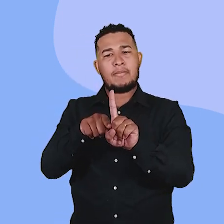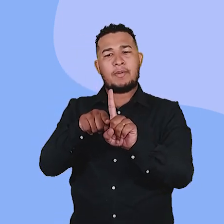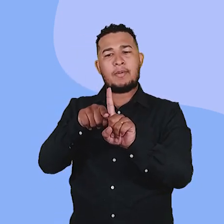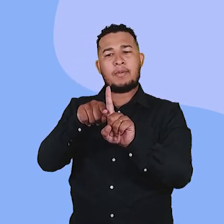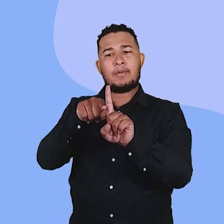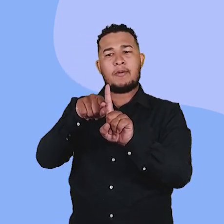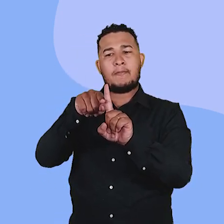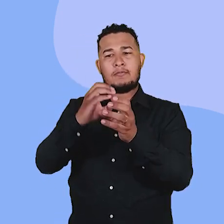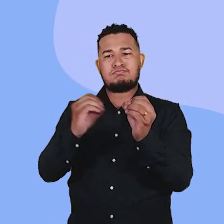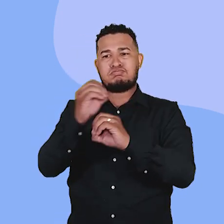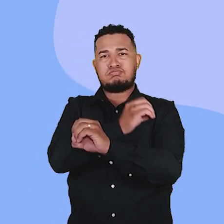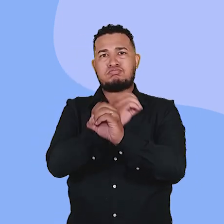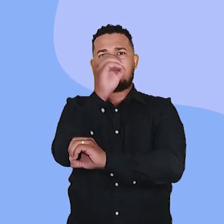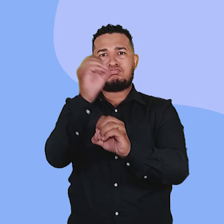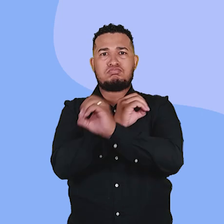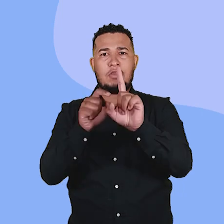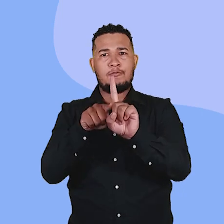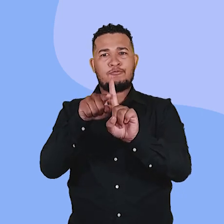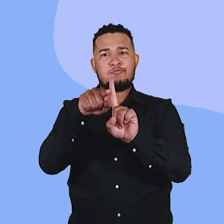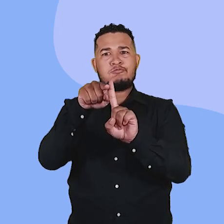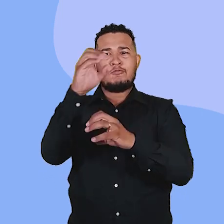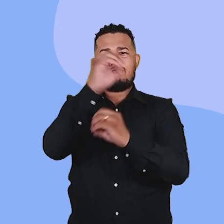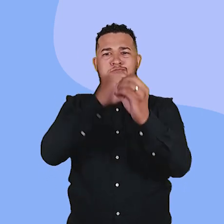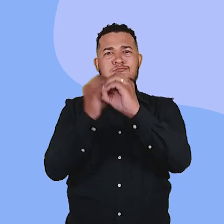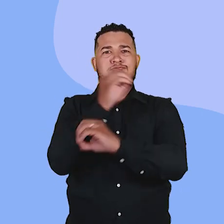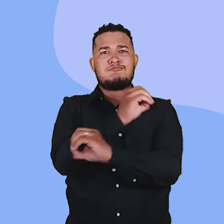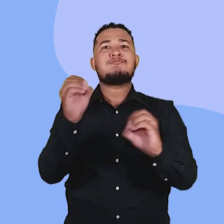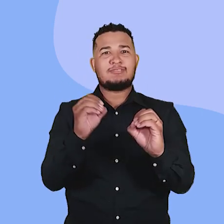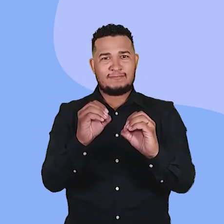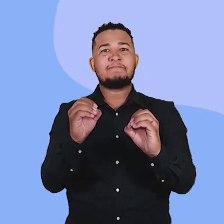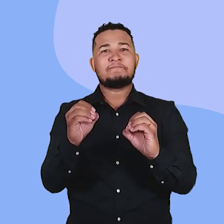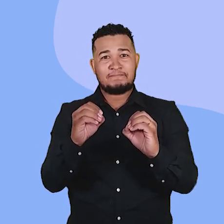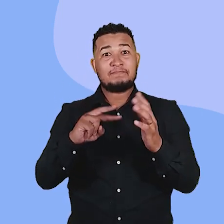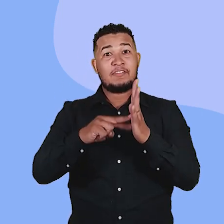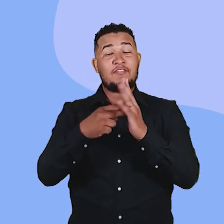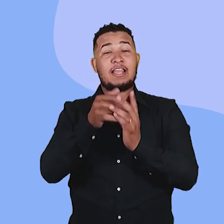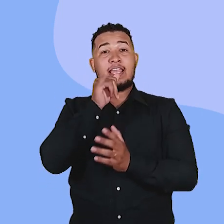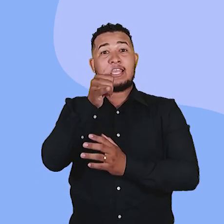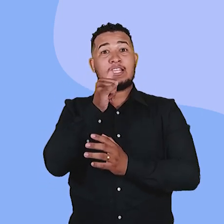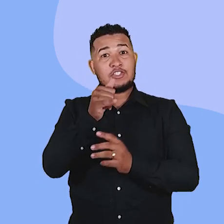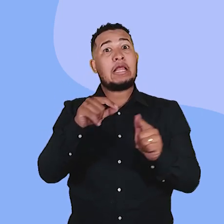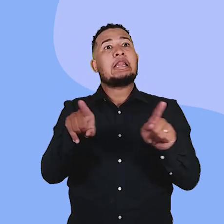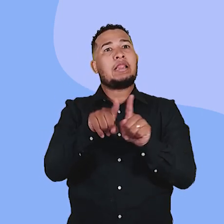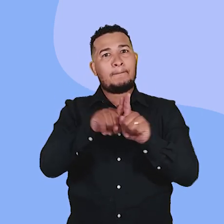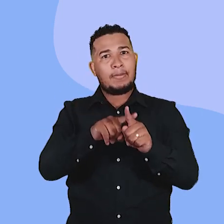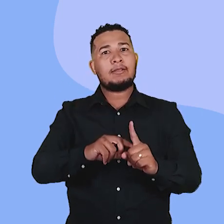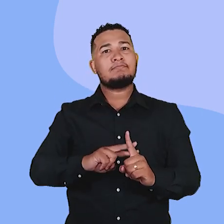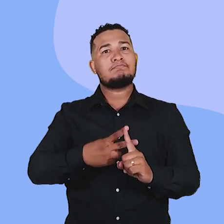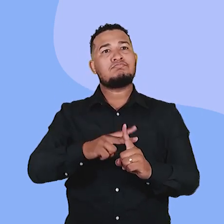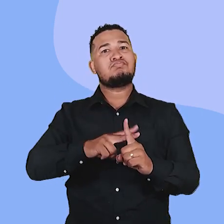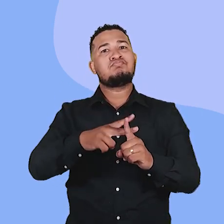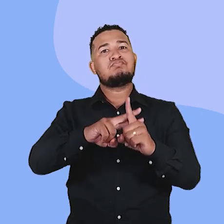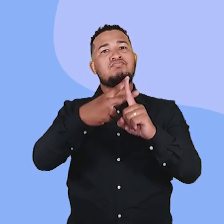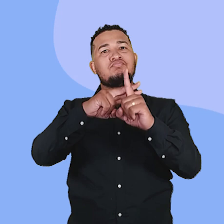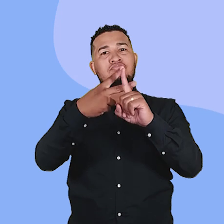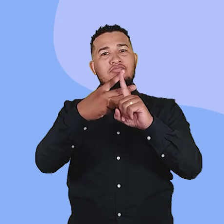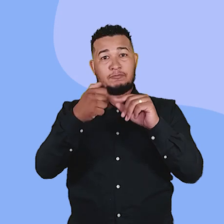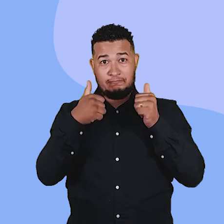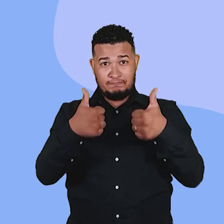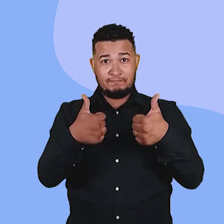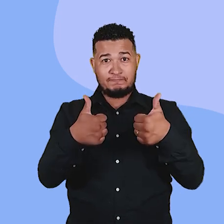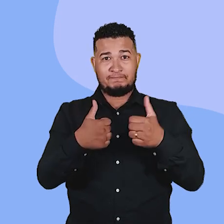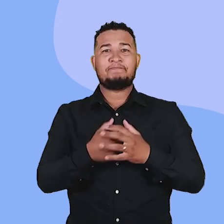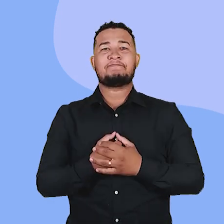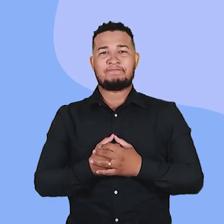fazendo aumentar a temperatura do meu líquido e essas partículas, ou seja, a minha energia térmica também está aumentando.